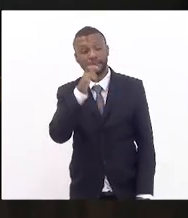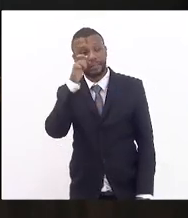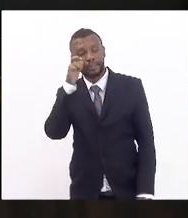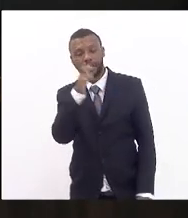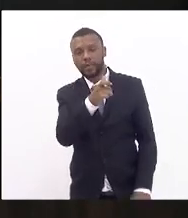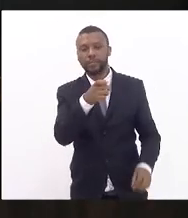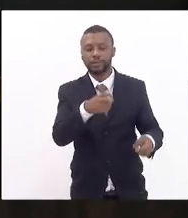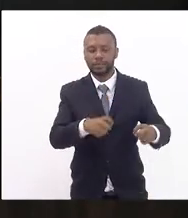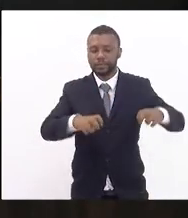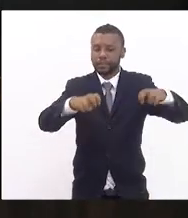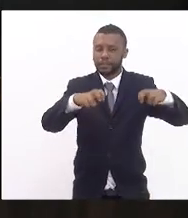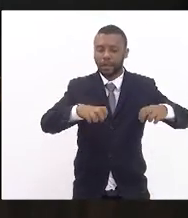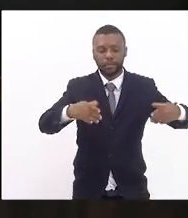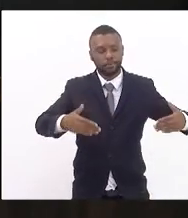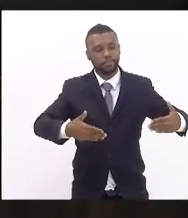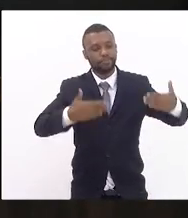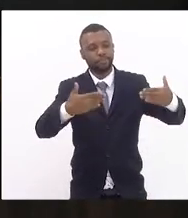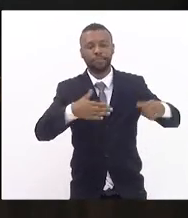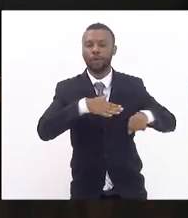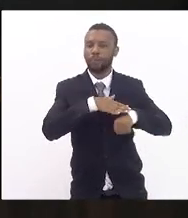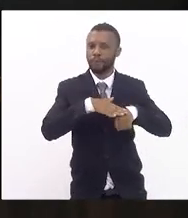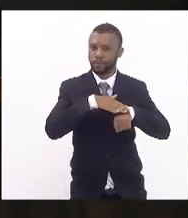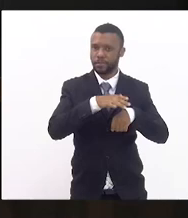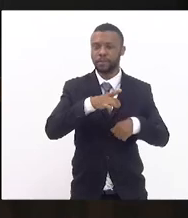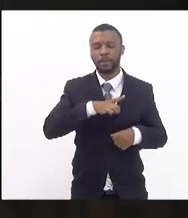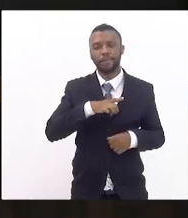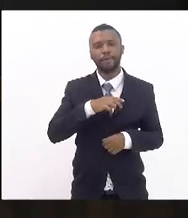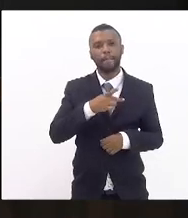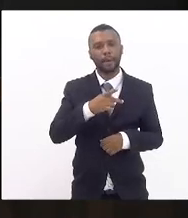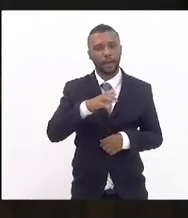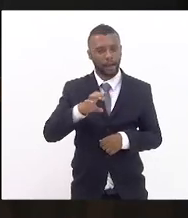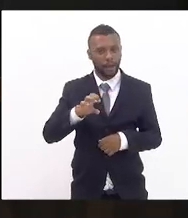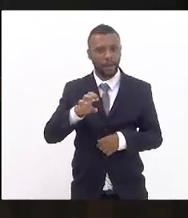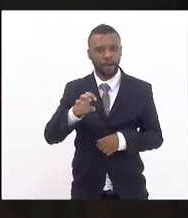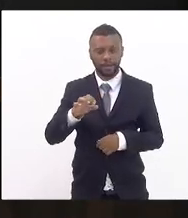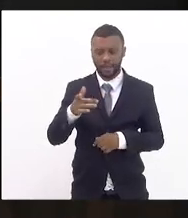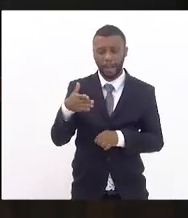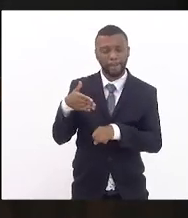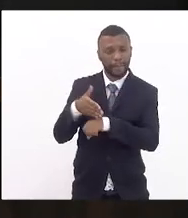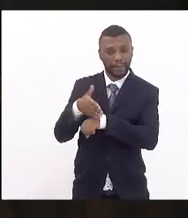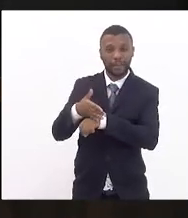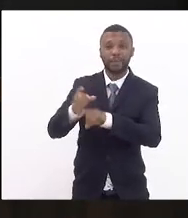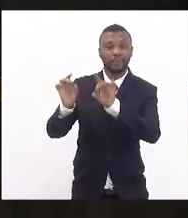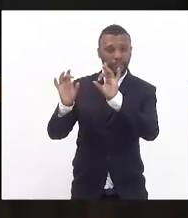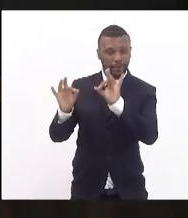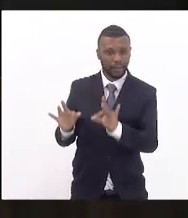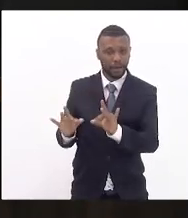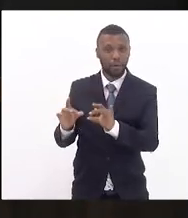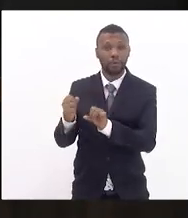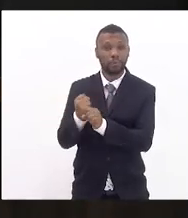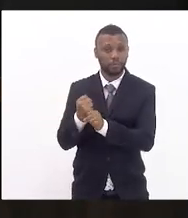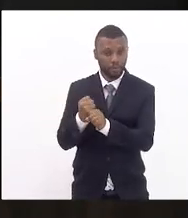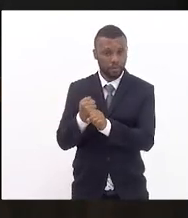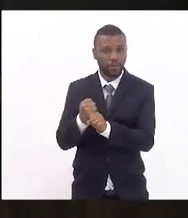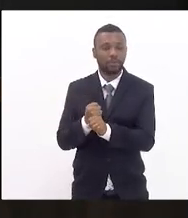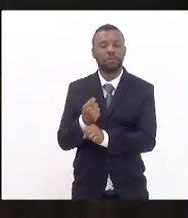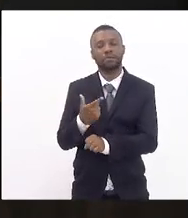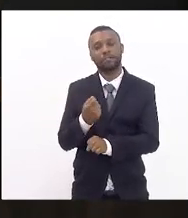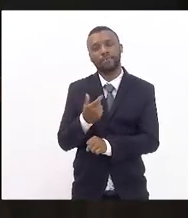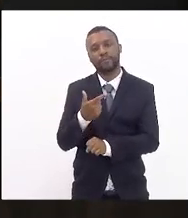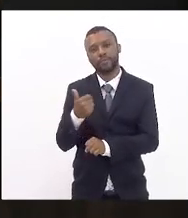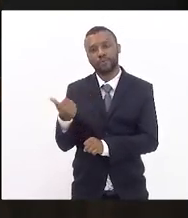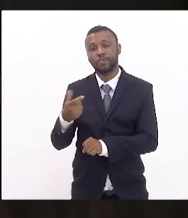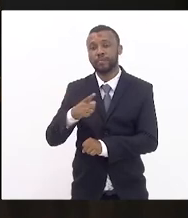conversar. Então saiu a participação especial, Luiz, no ano de 2021, foi da ordem